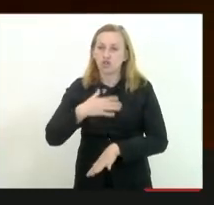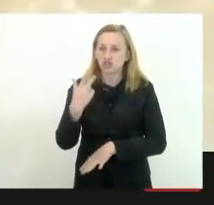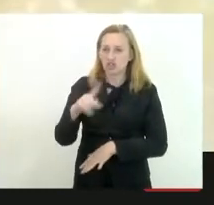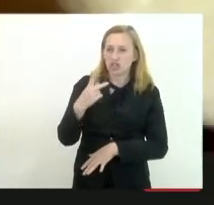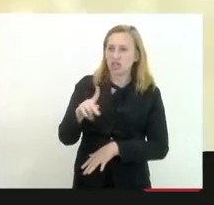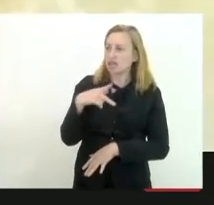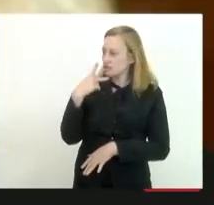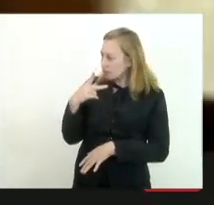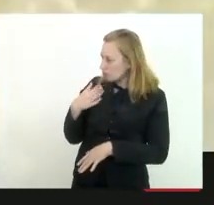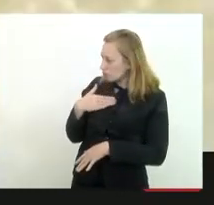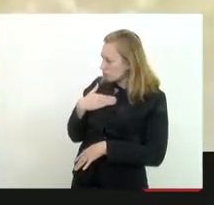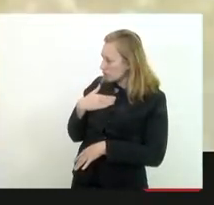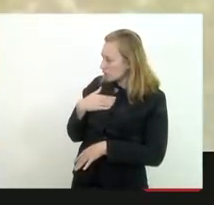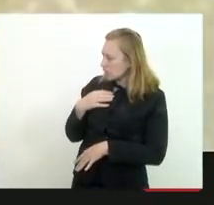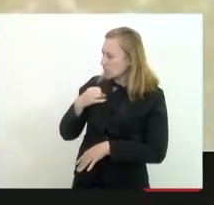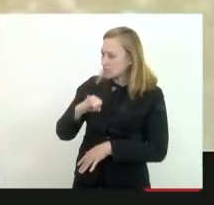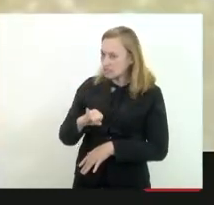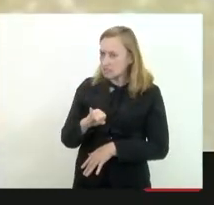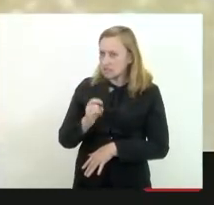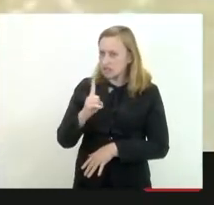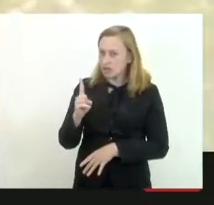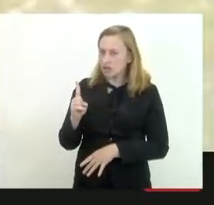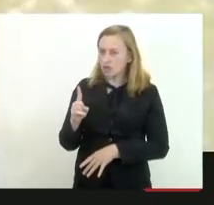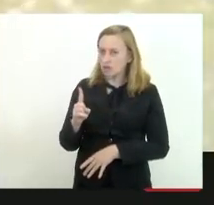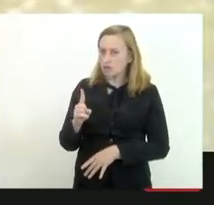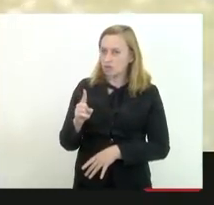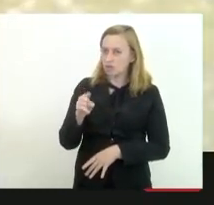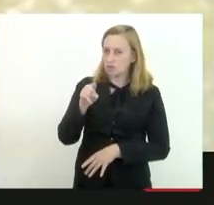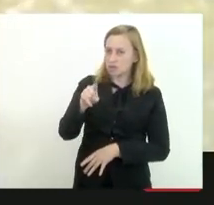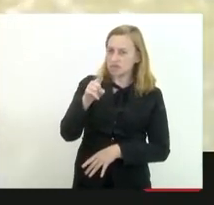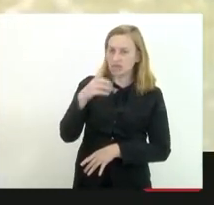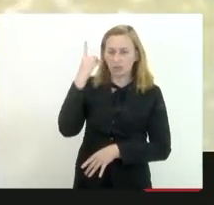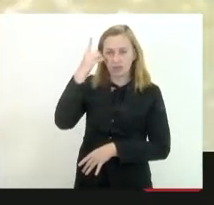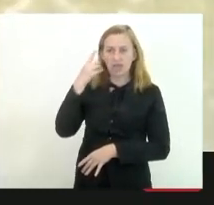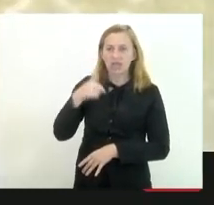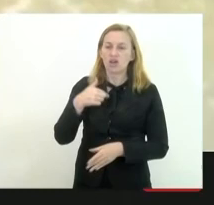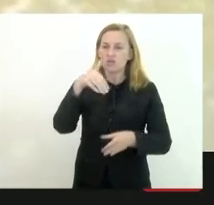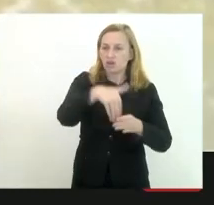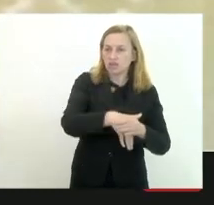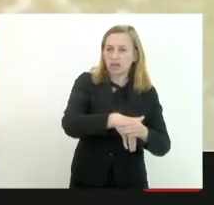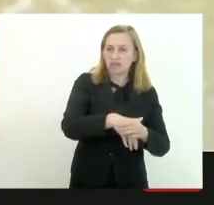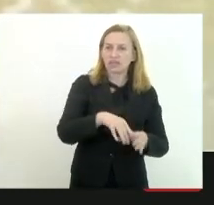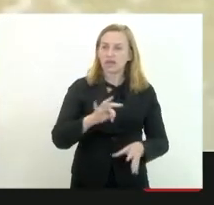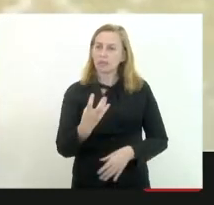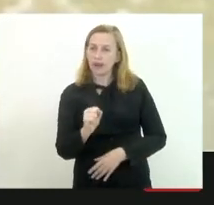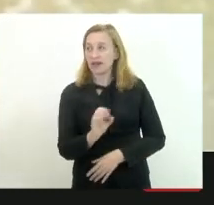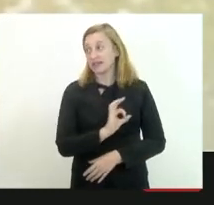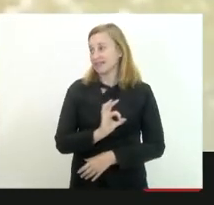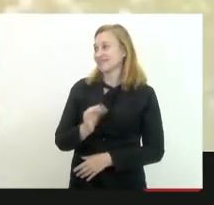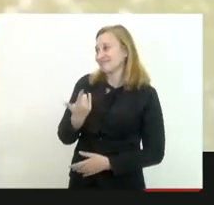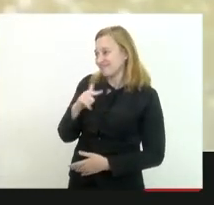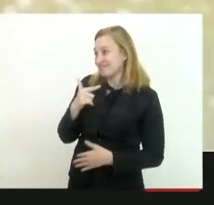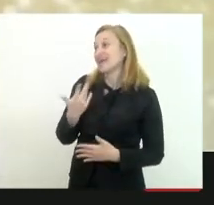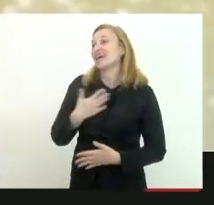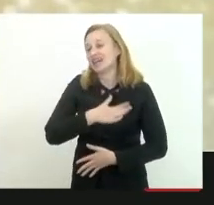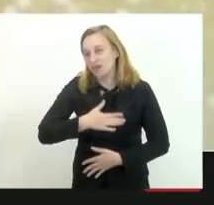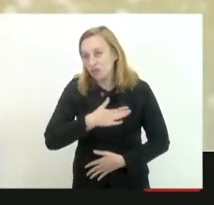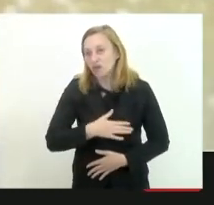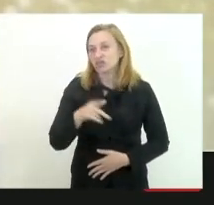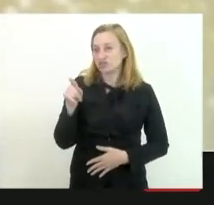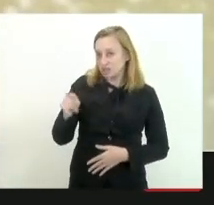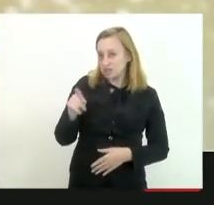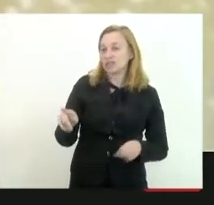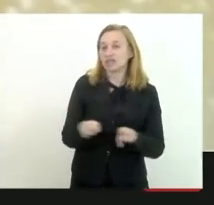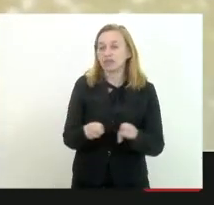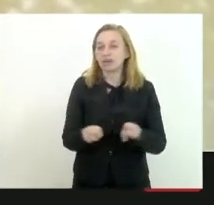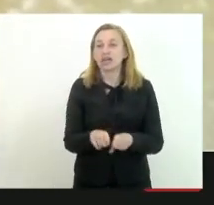dia para mim, se não fosse você, eu votava na Marta. Né? Então, ele gosta de você, né? E gosta do Negro Gum, ele